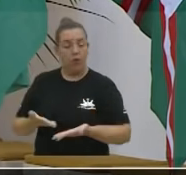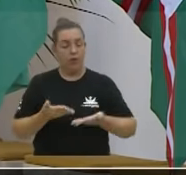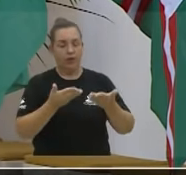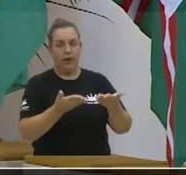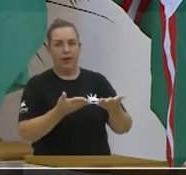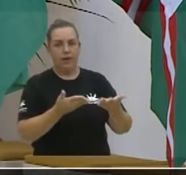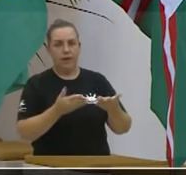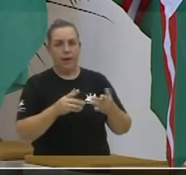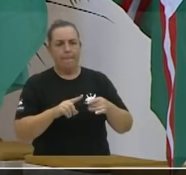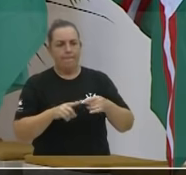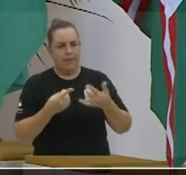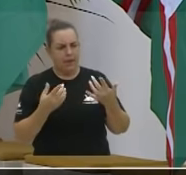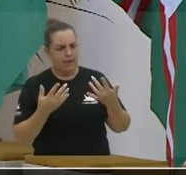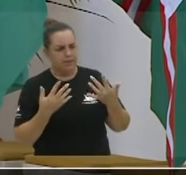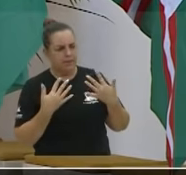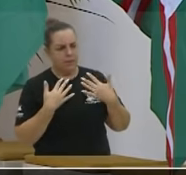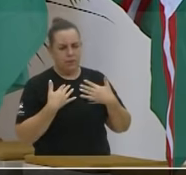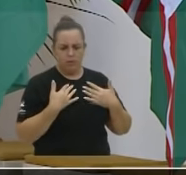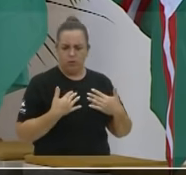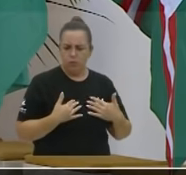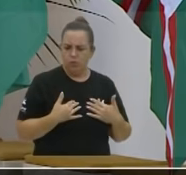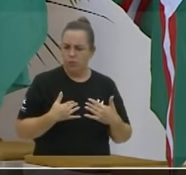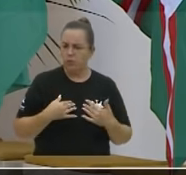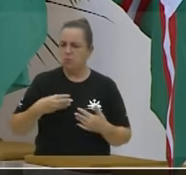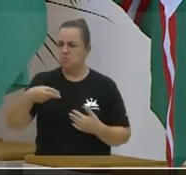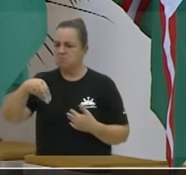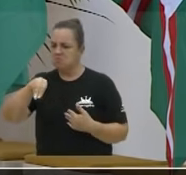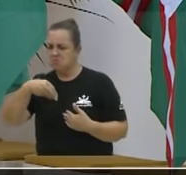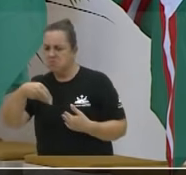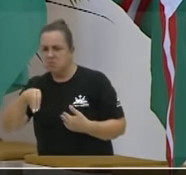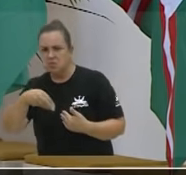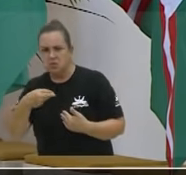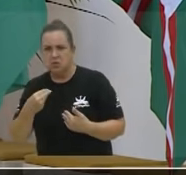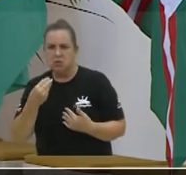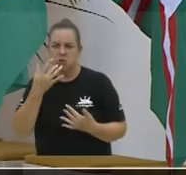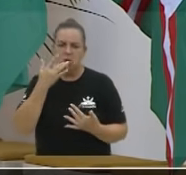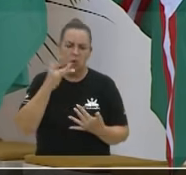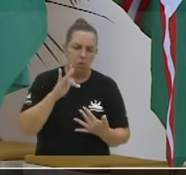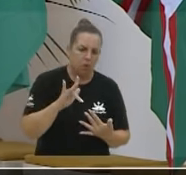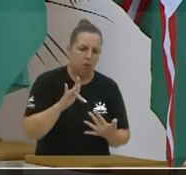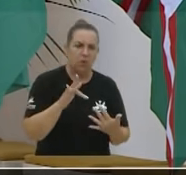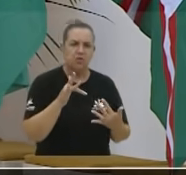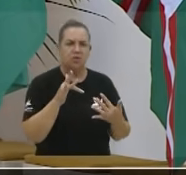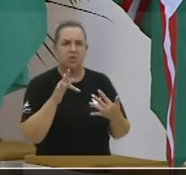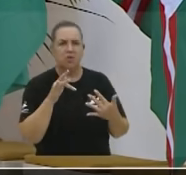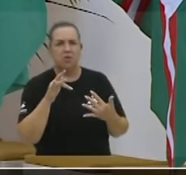Enquanto carne, o incenso, o ouro e a mirra. Ora,